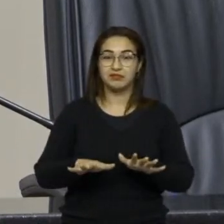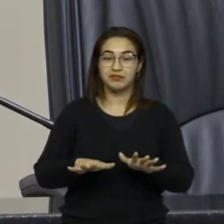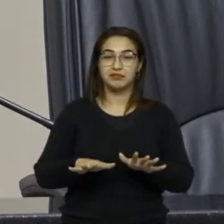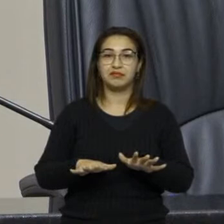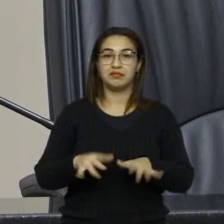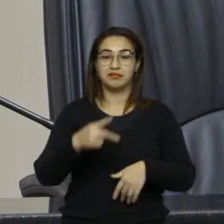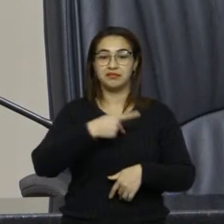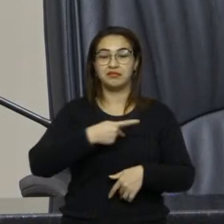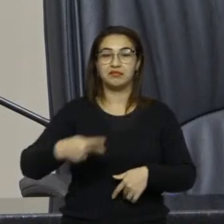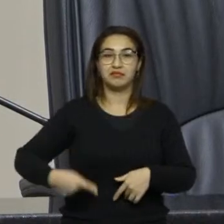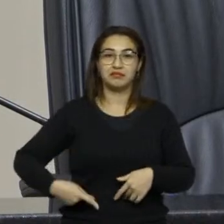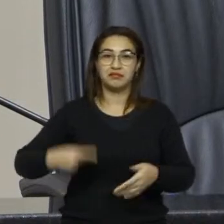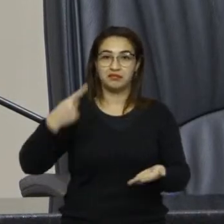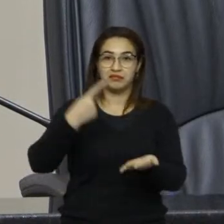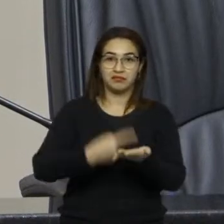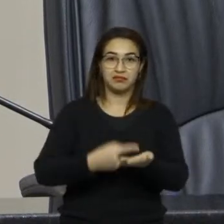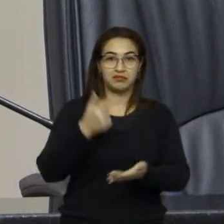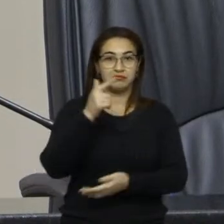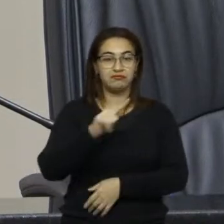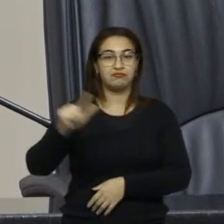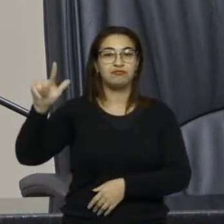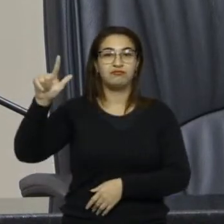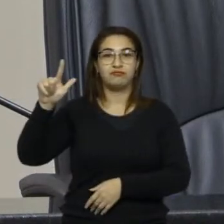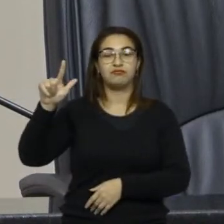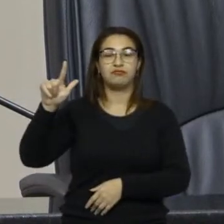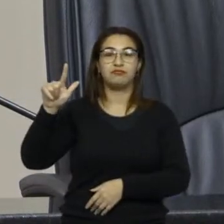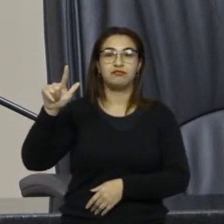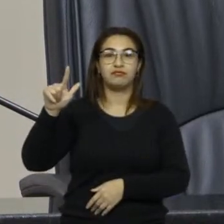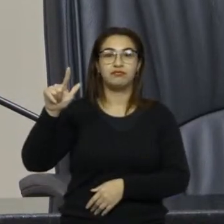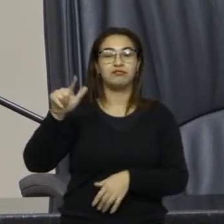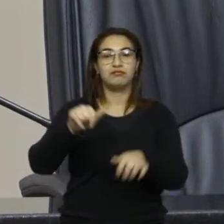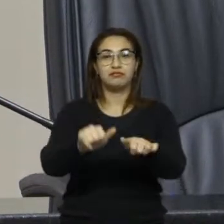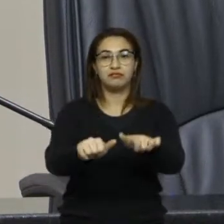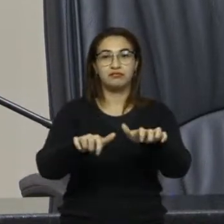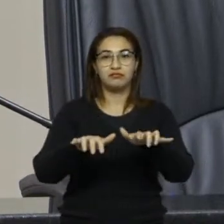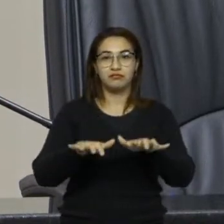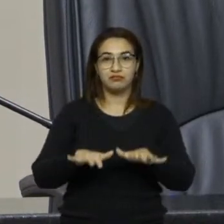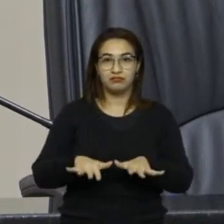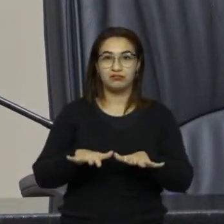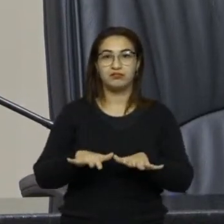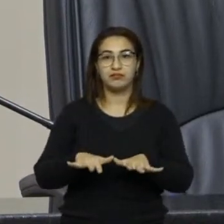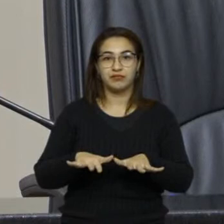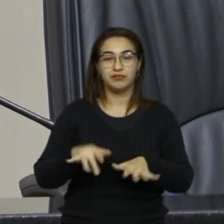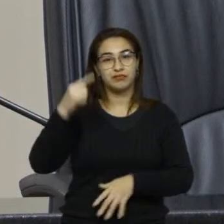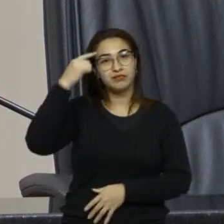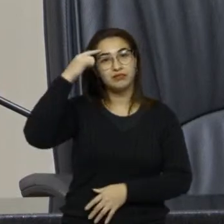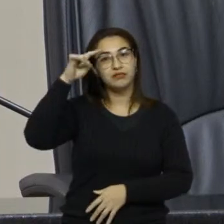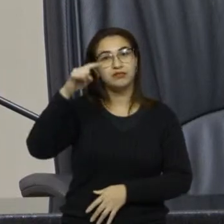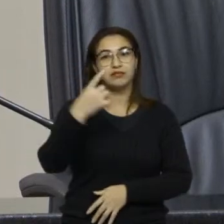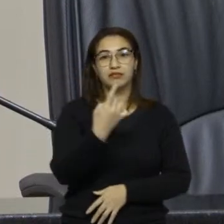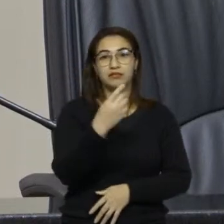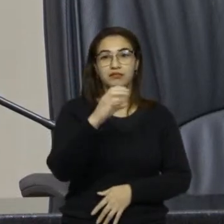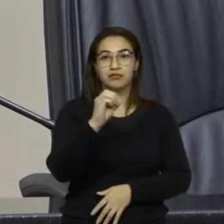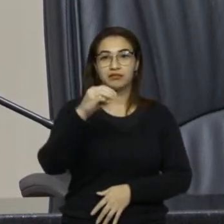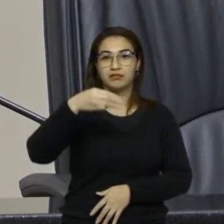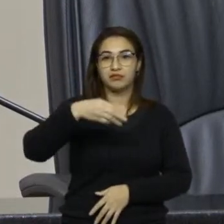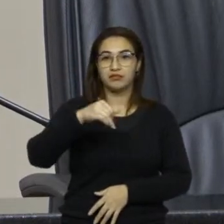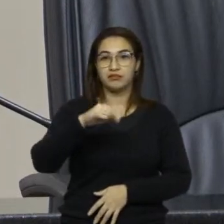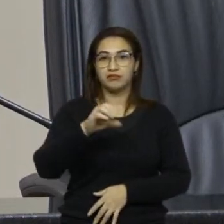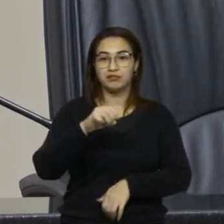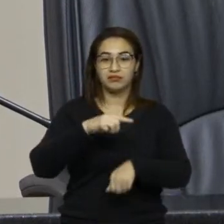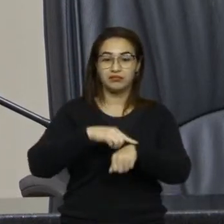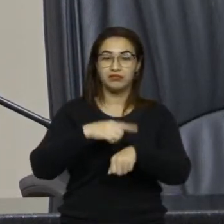a sessão, o senhor presidente convocou outra ordinária para o dia 10 de maio, às